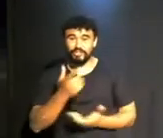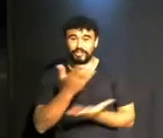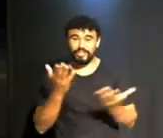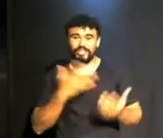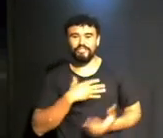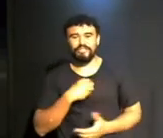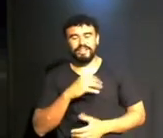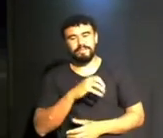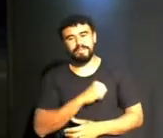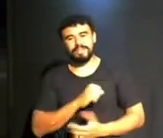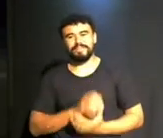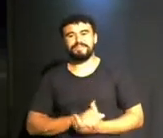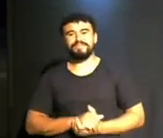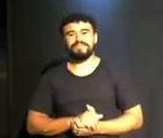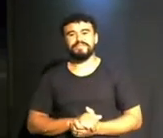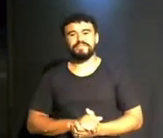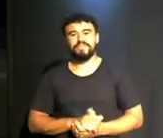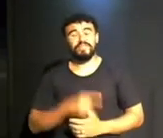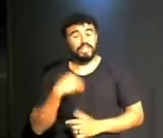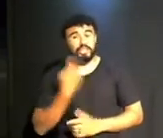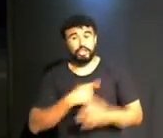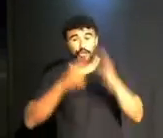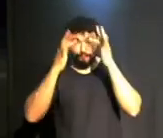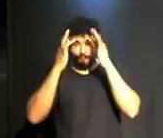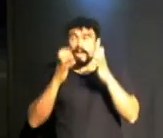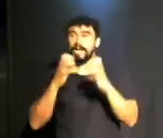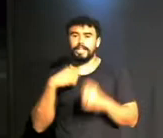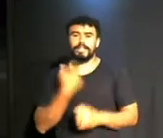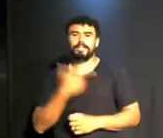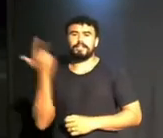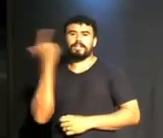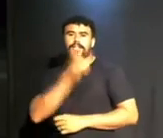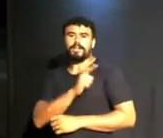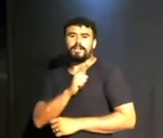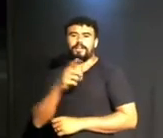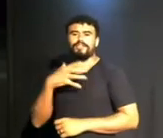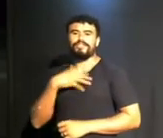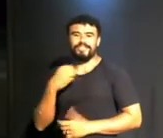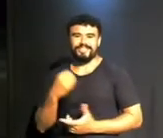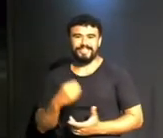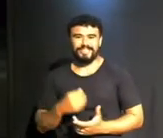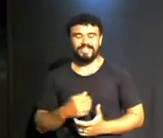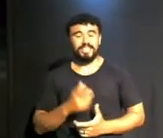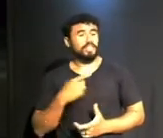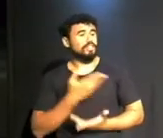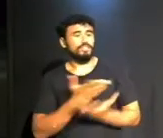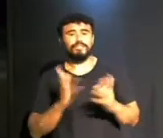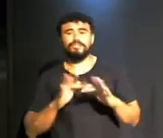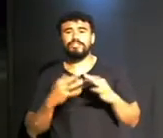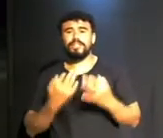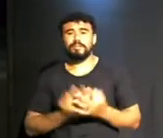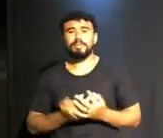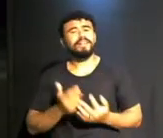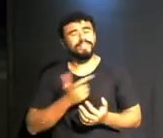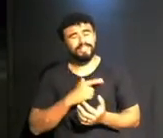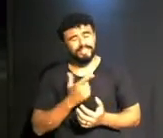filho amado pela fé nós recebemos essa filiação toda a família saudável tem paternidade